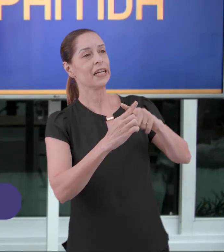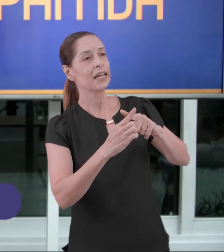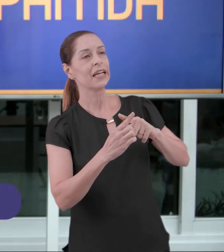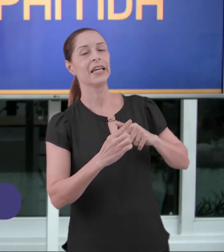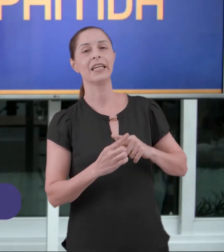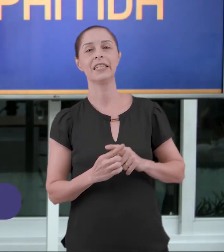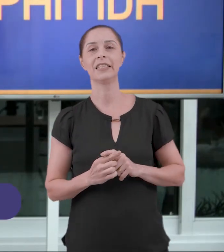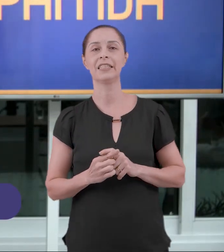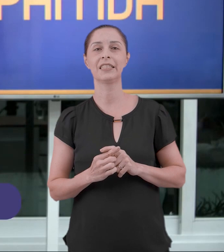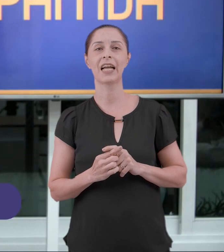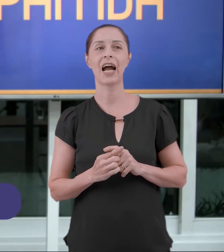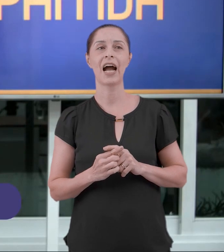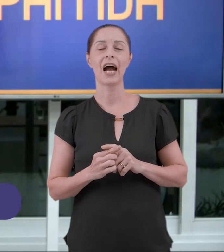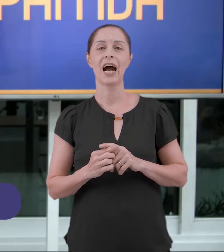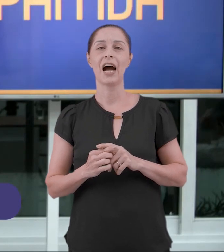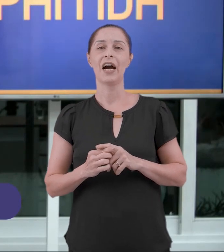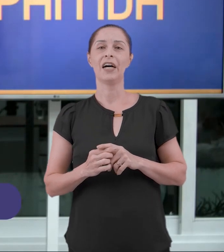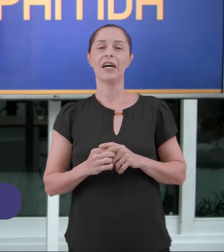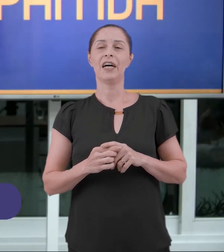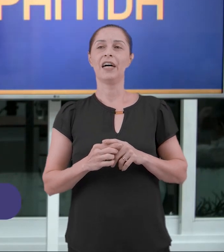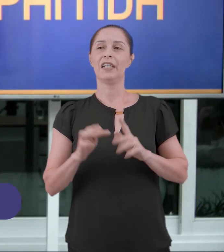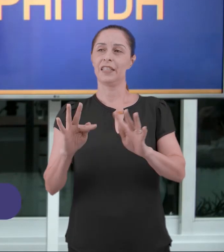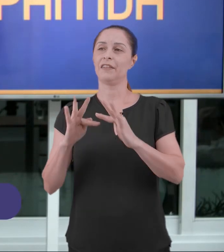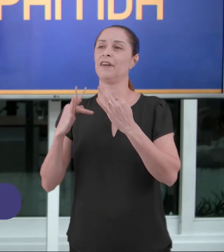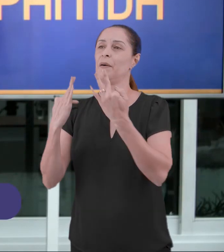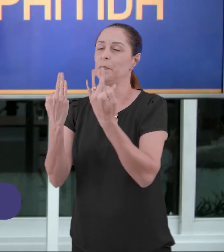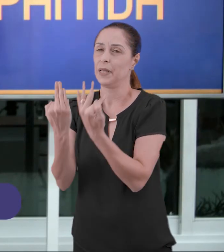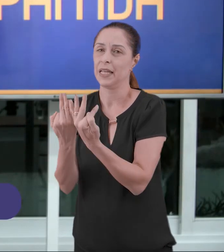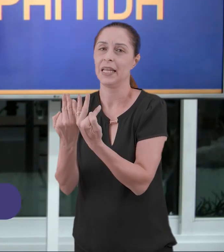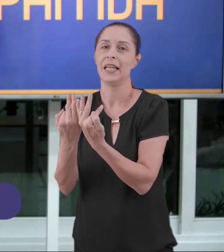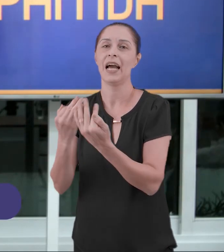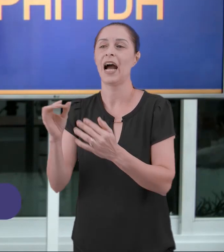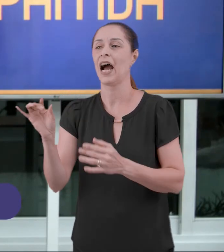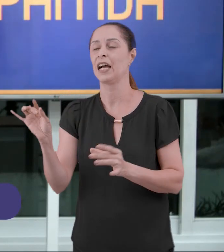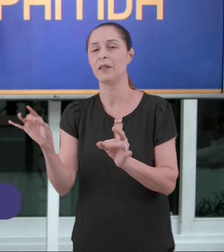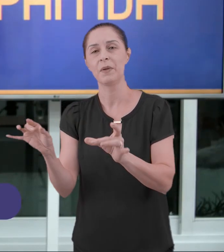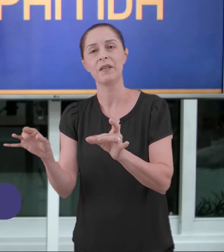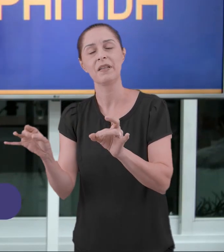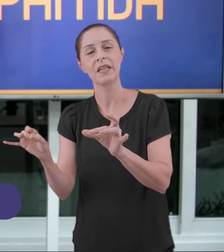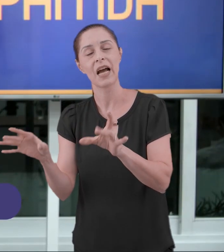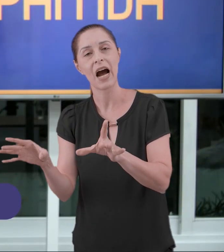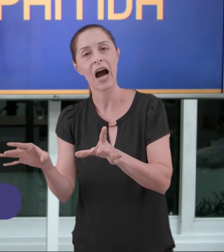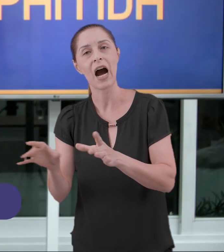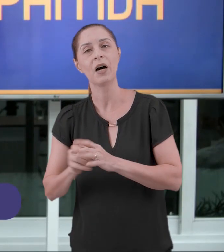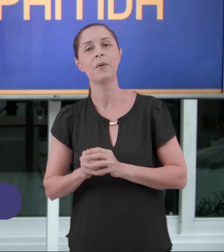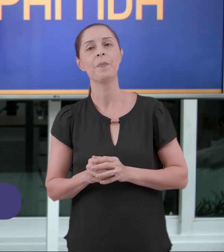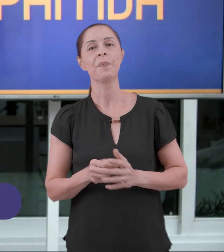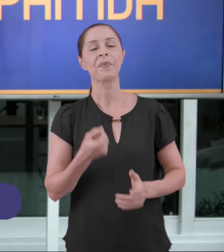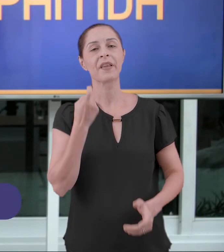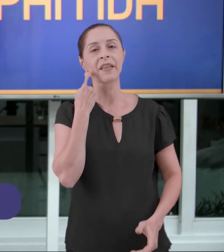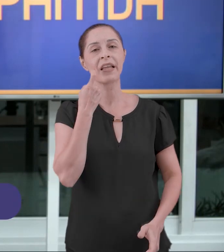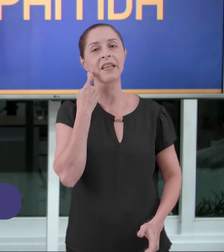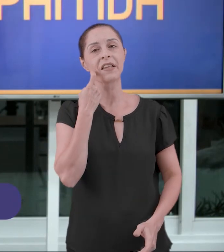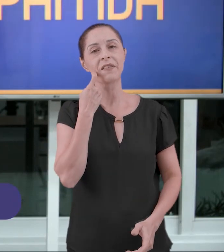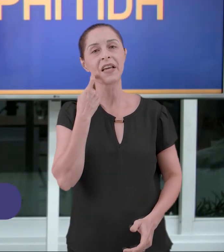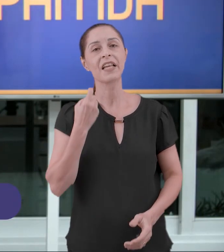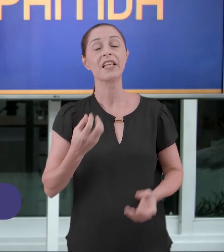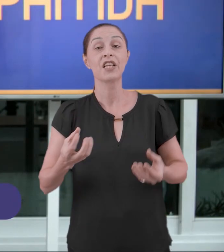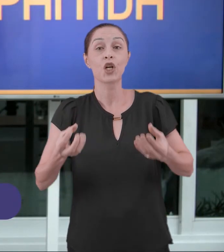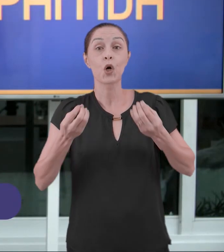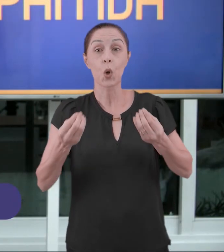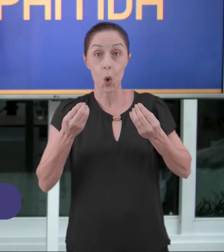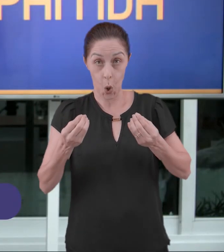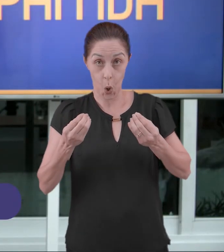membro da família, né? Na sexta-feira, dia 23, nós falaremos sobre as possibilidades e caminhos que